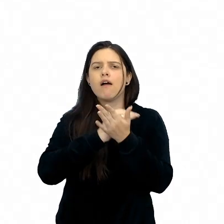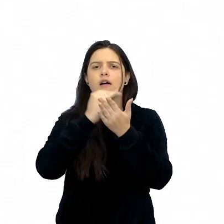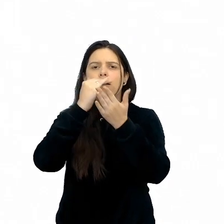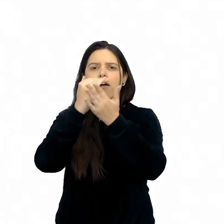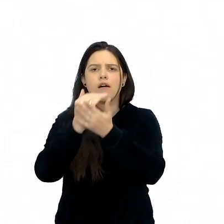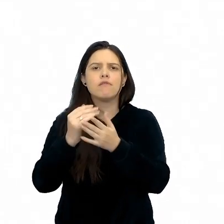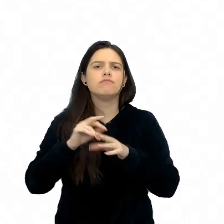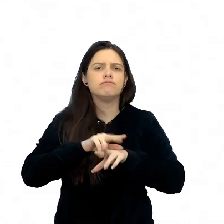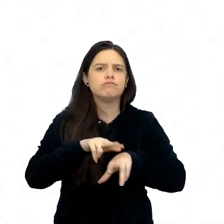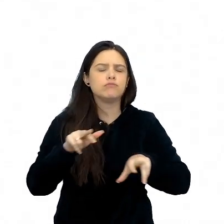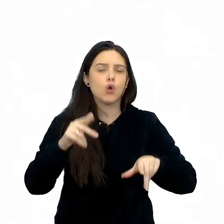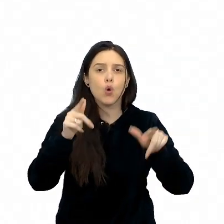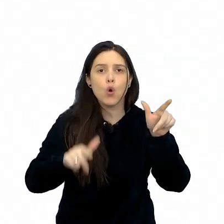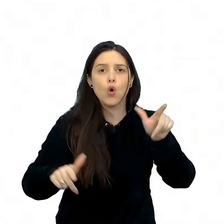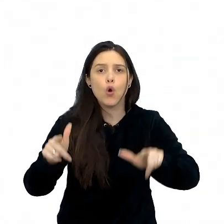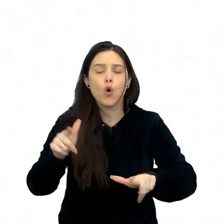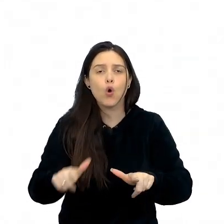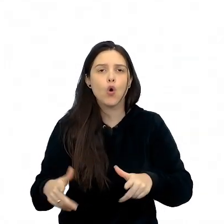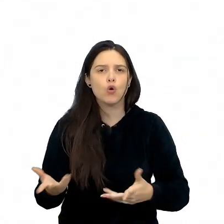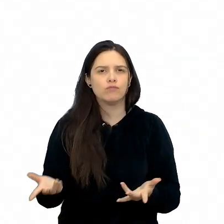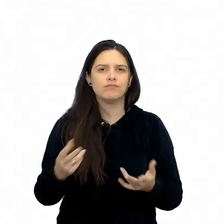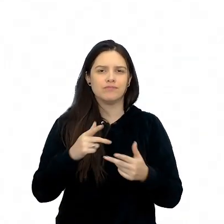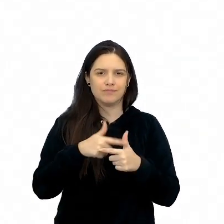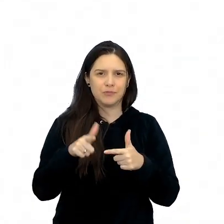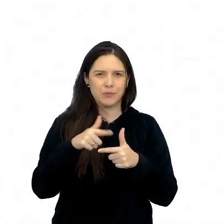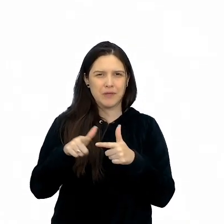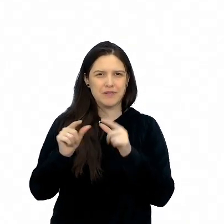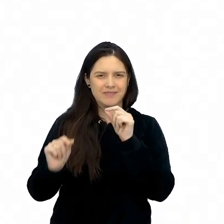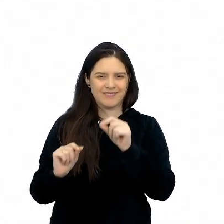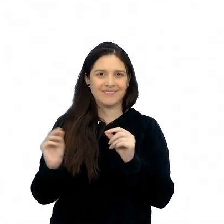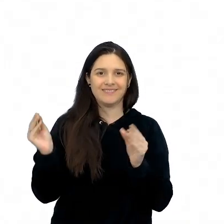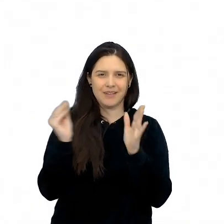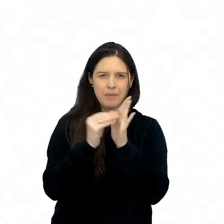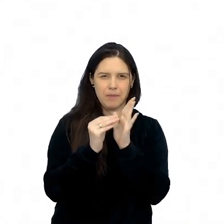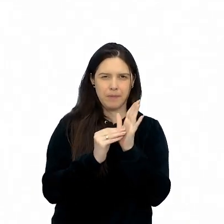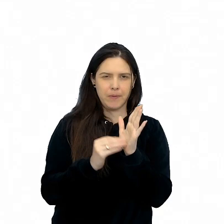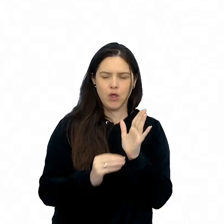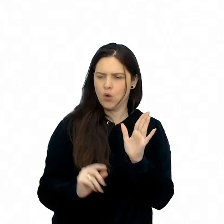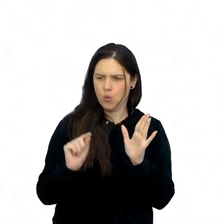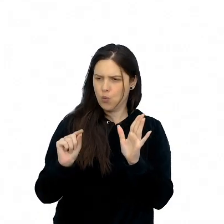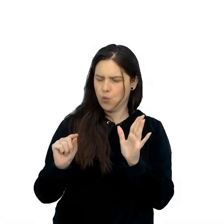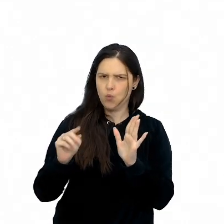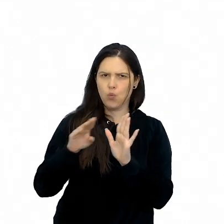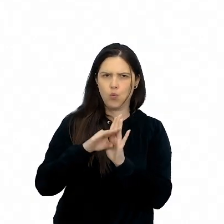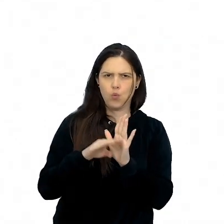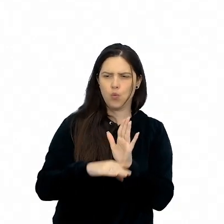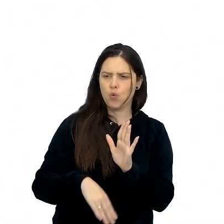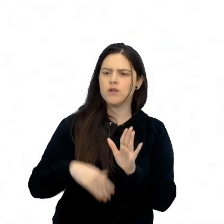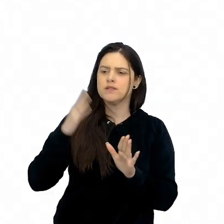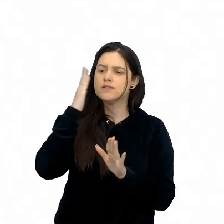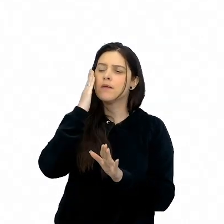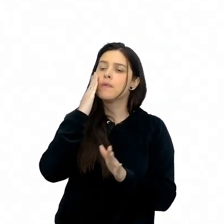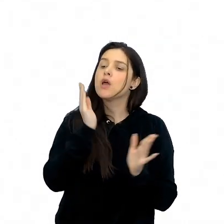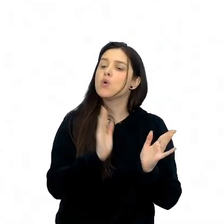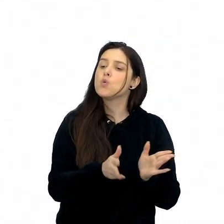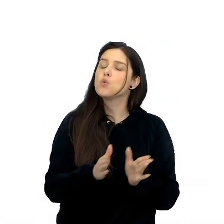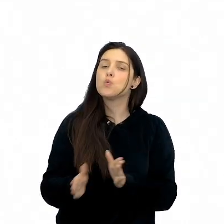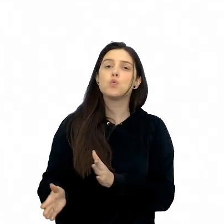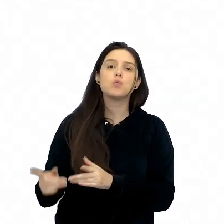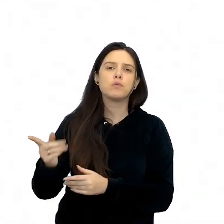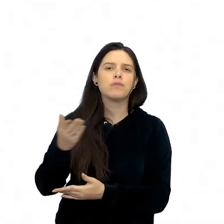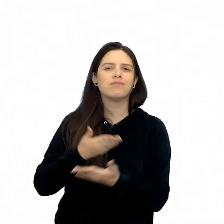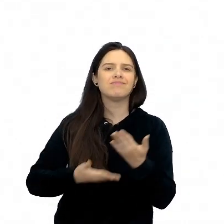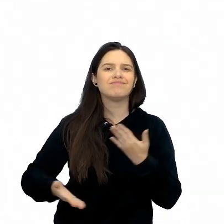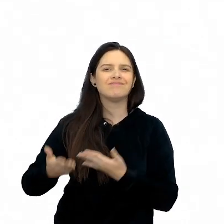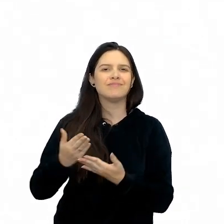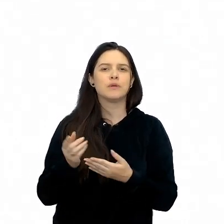ter problema. Ou, se ele tiver um problema, eu consigo estabelecer que problema é esse e consigo saber aonde eu vou partir para a gente